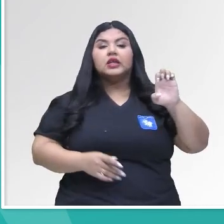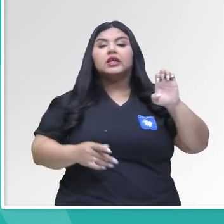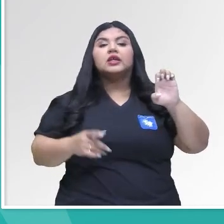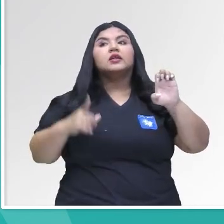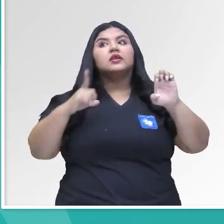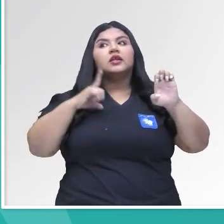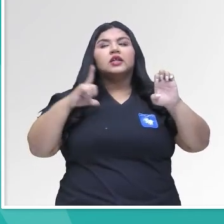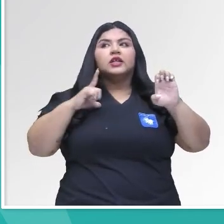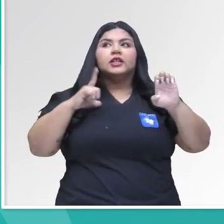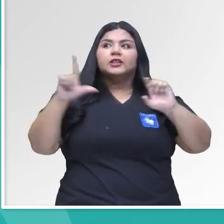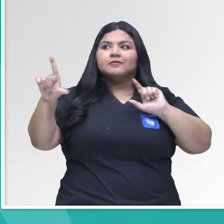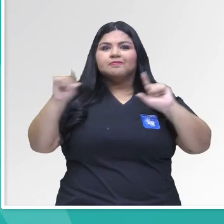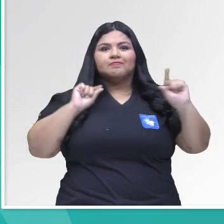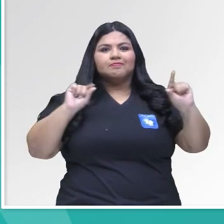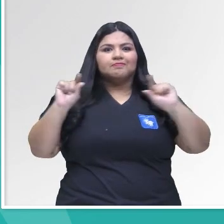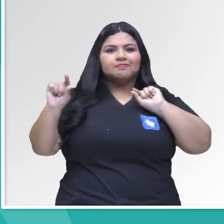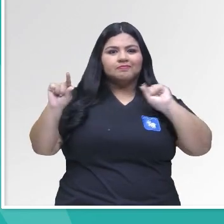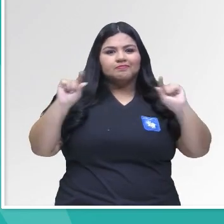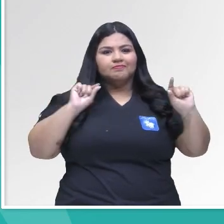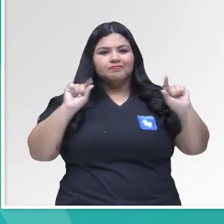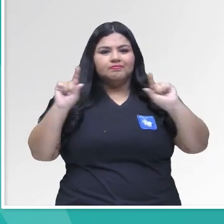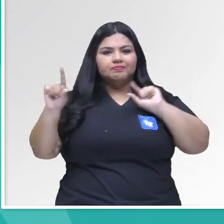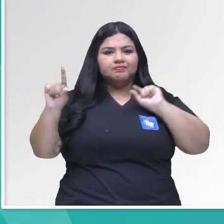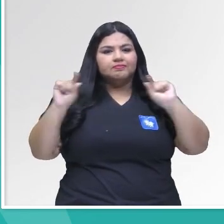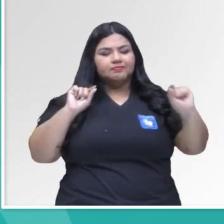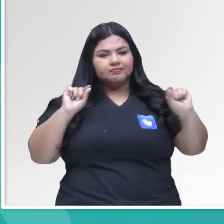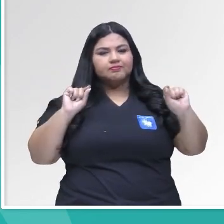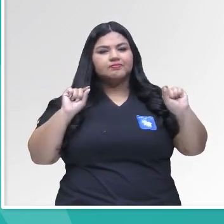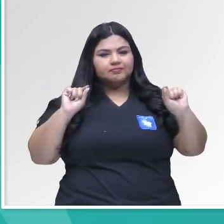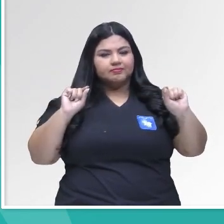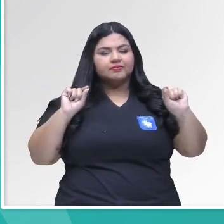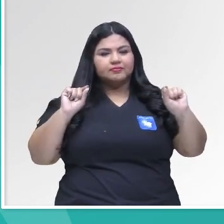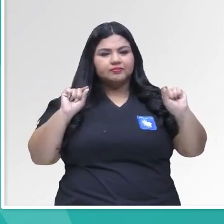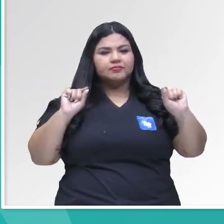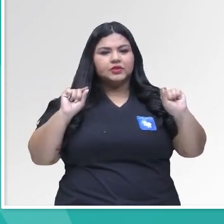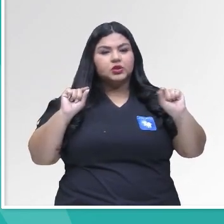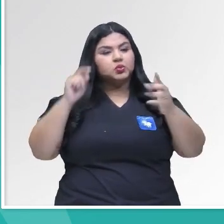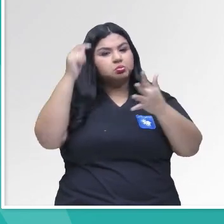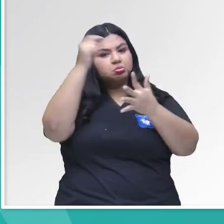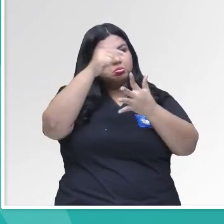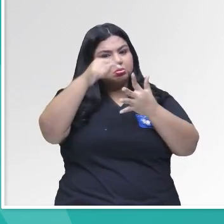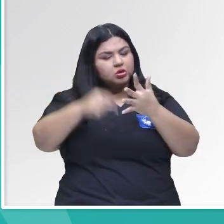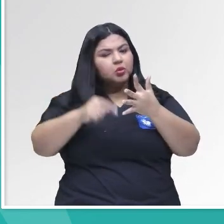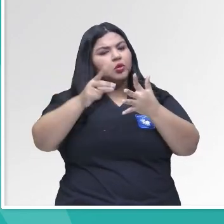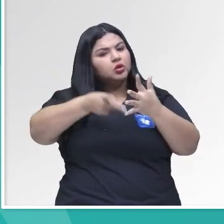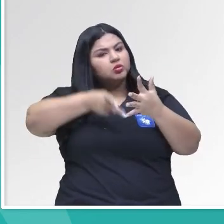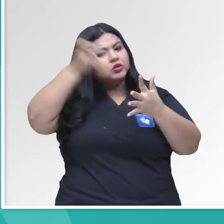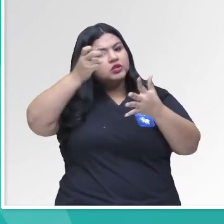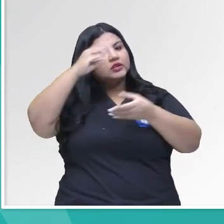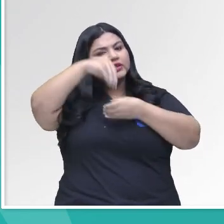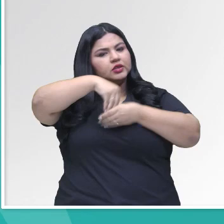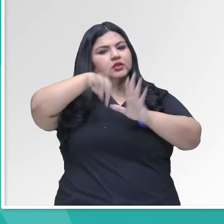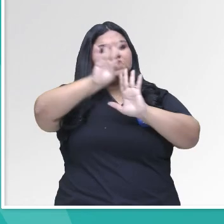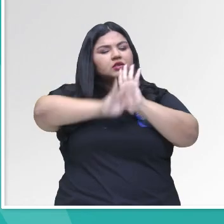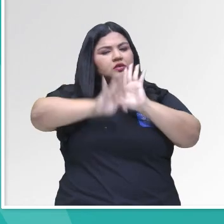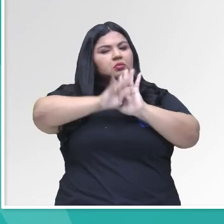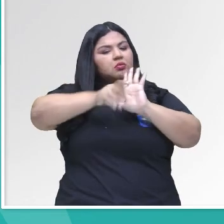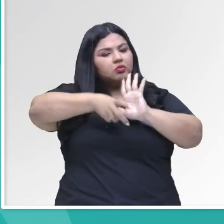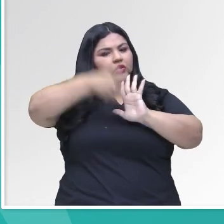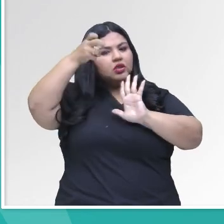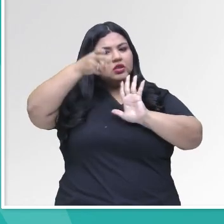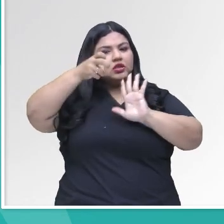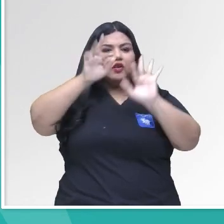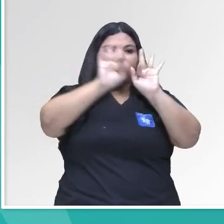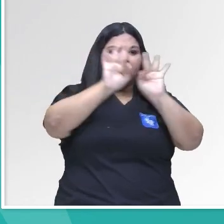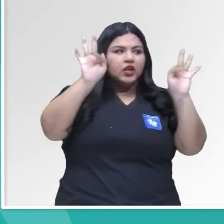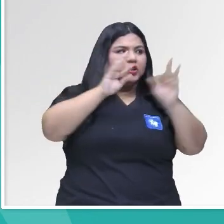da alternância, a escolha. Isso tudo também pode ser percebido dentro de um texto. Nós podemos perceber em